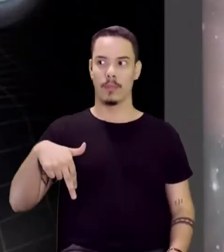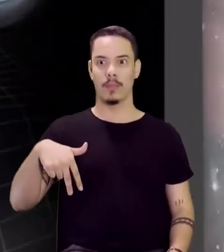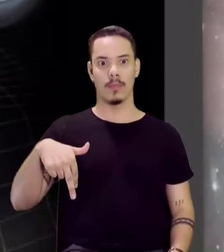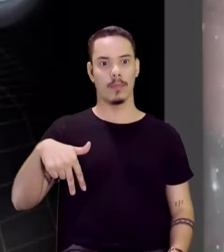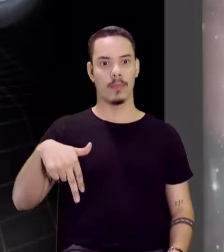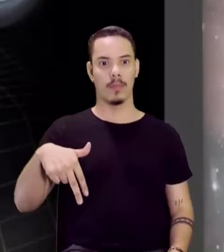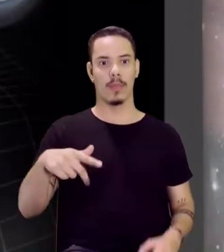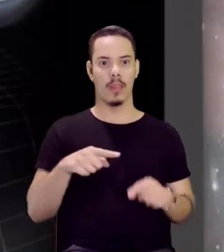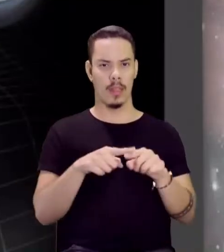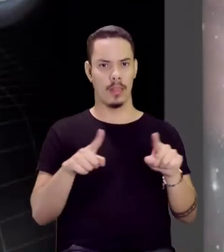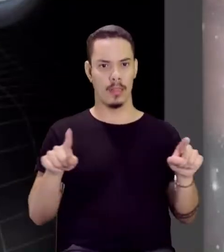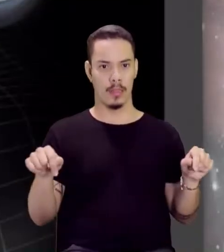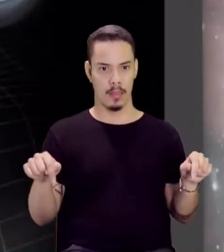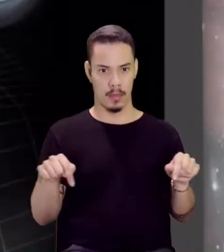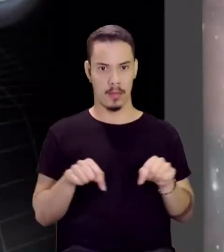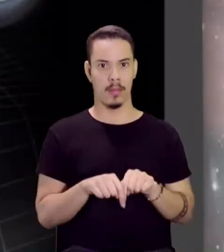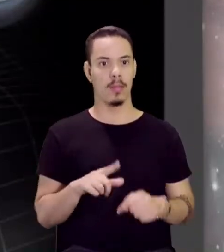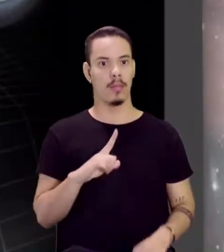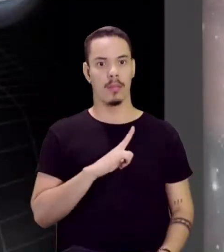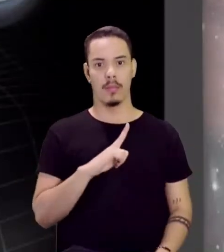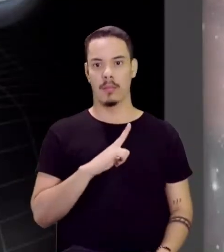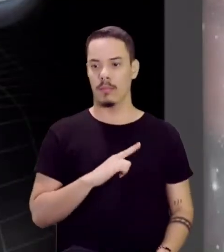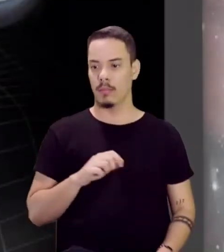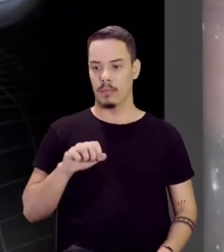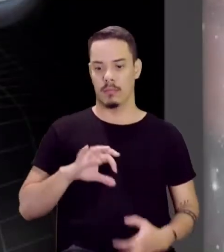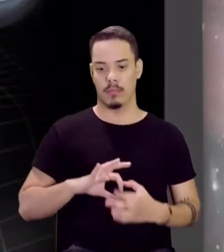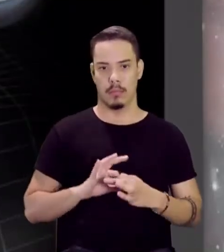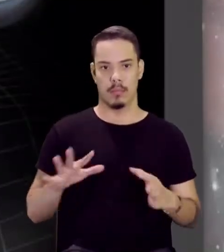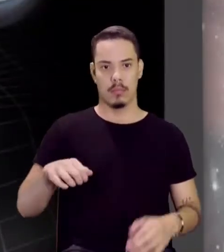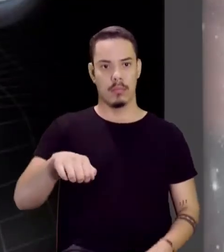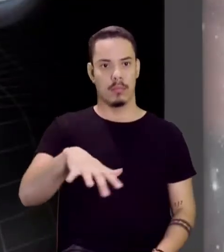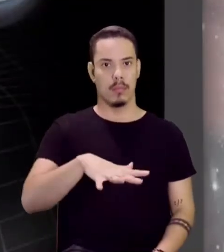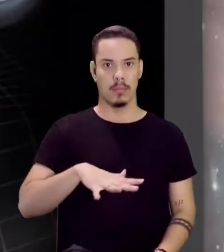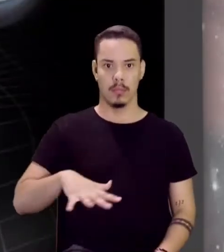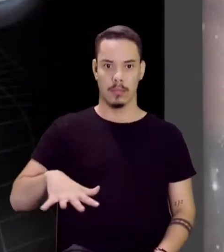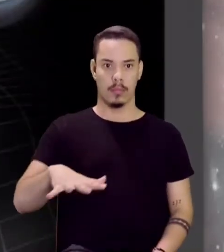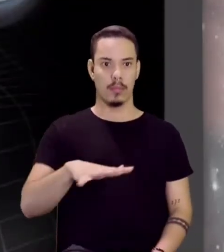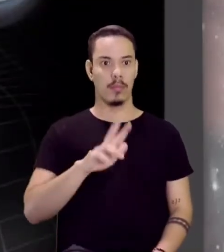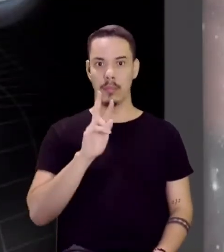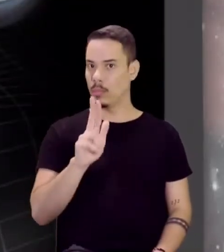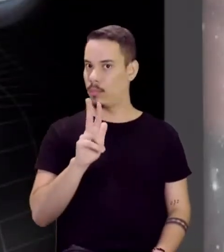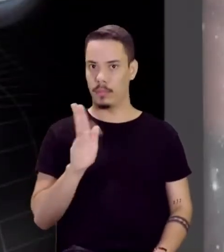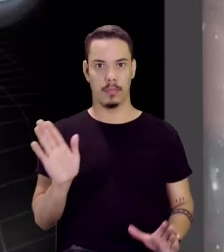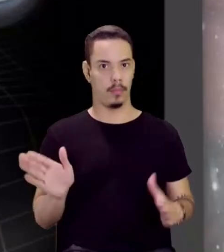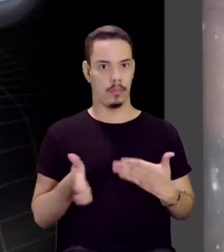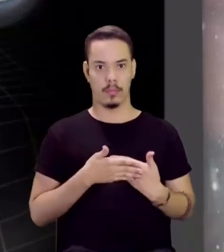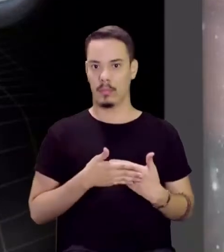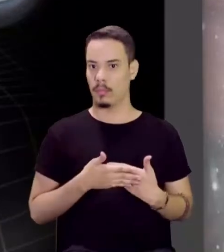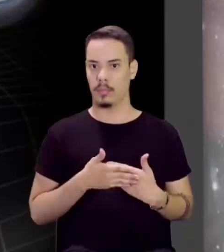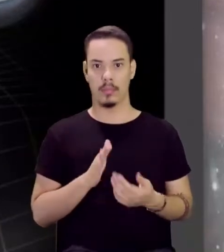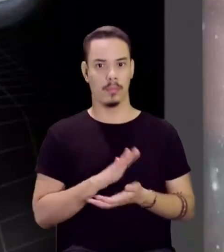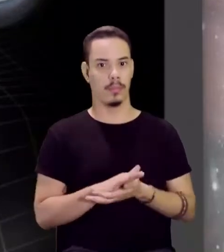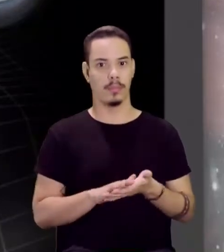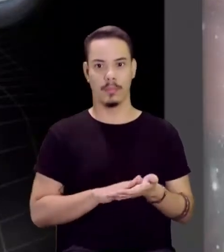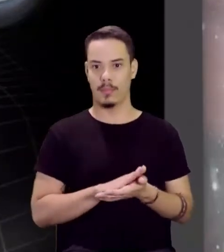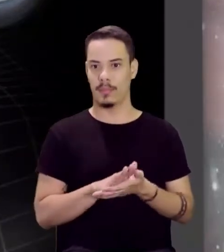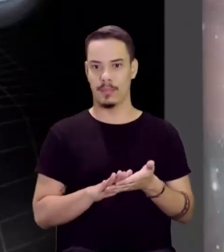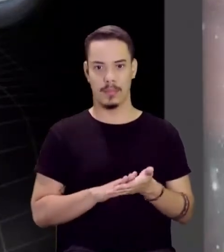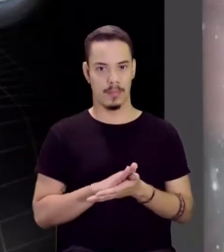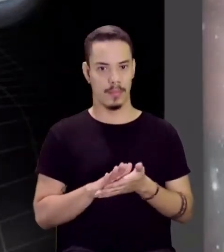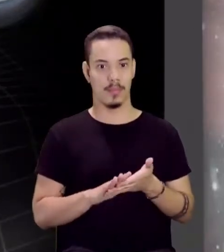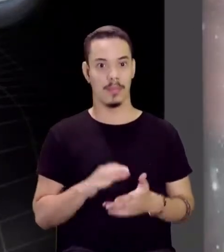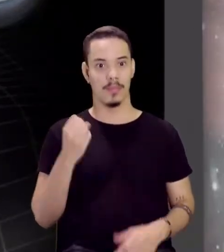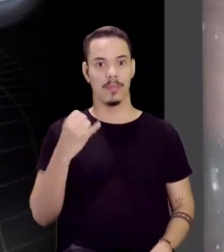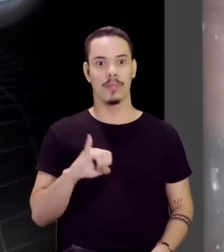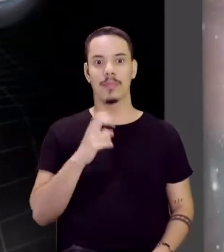aquelas salas termais lá eram praticamente no meio da praça, lá, um lugar assim, não era fechado igual numa sauna, nem nada disso. Se ele sai correndo,